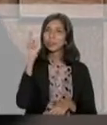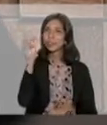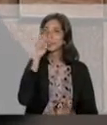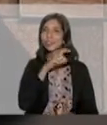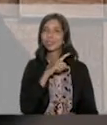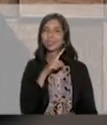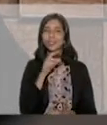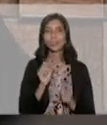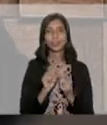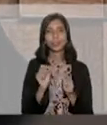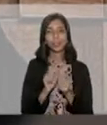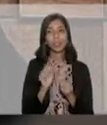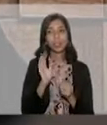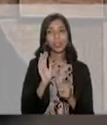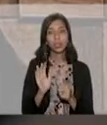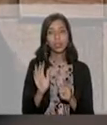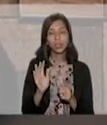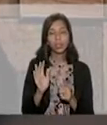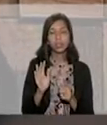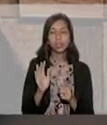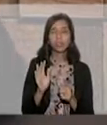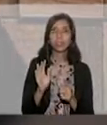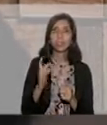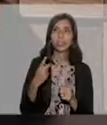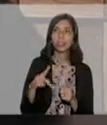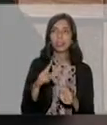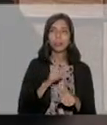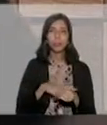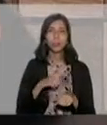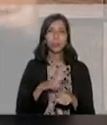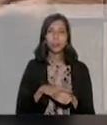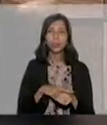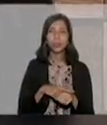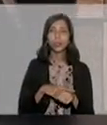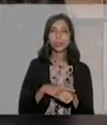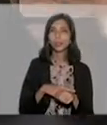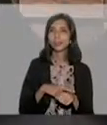é difícil a gente chegar, mas a maioria, chegar nesse momento